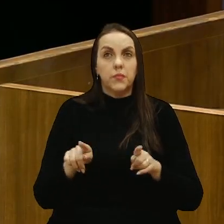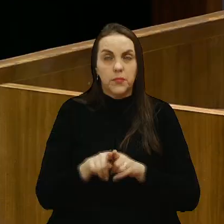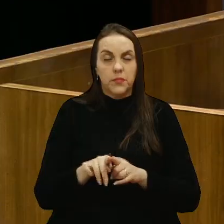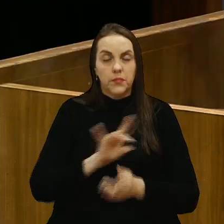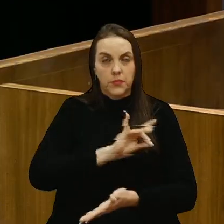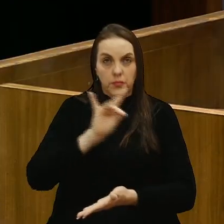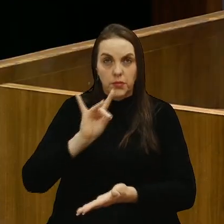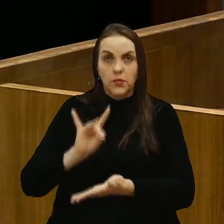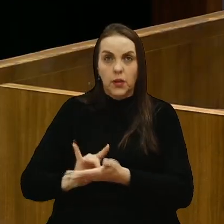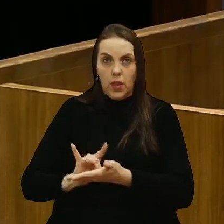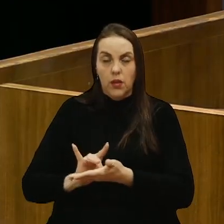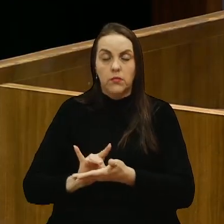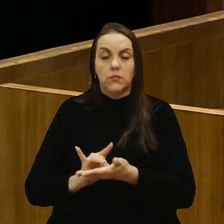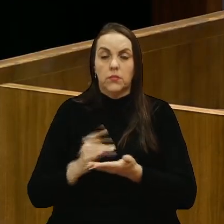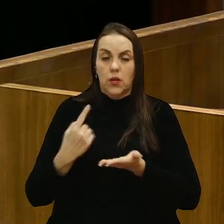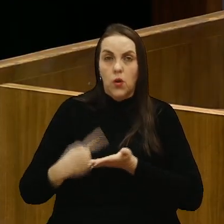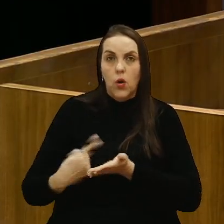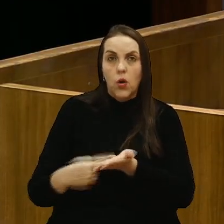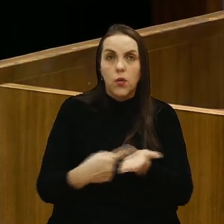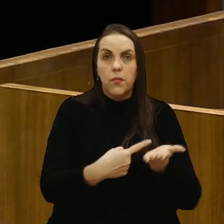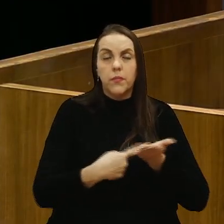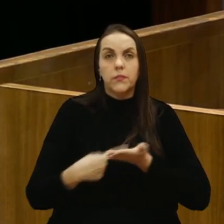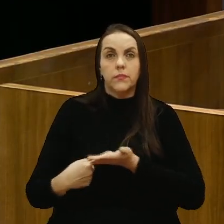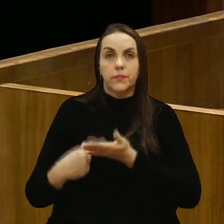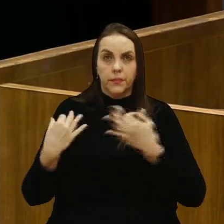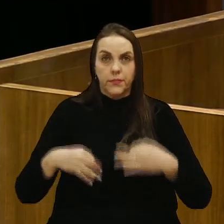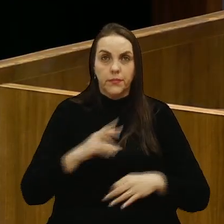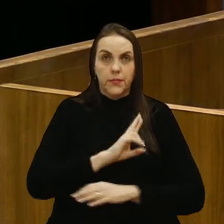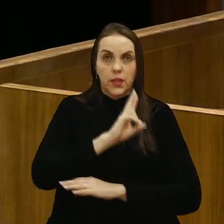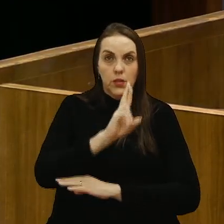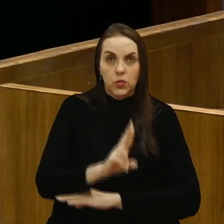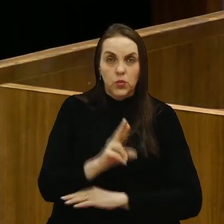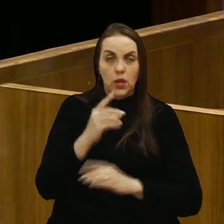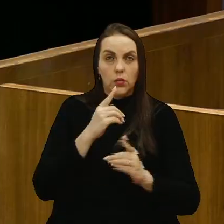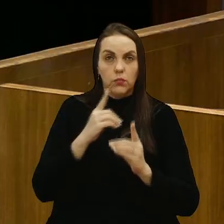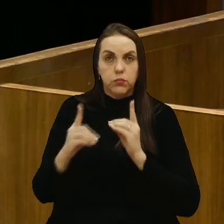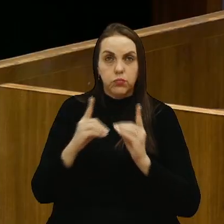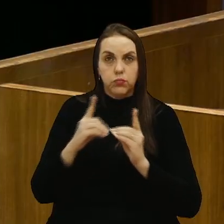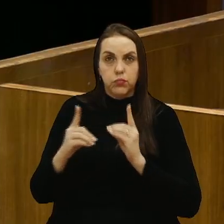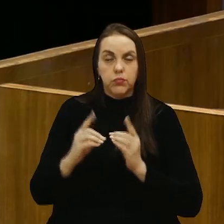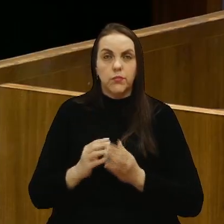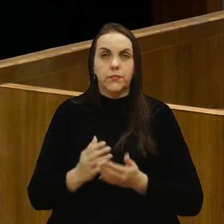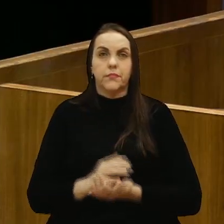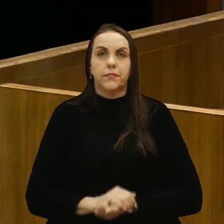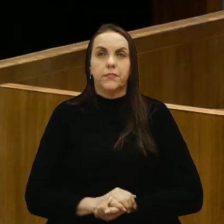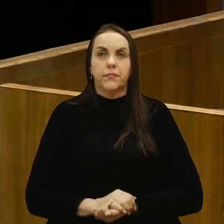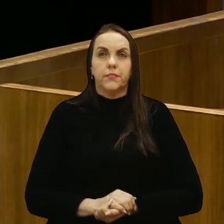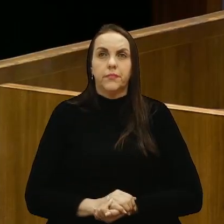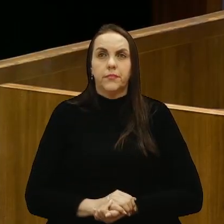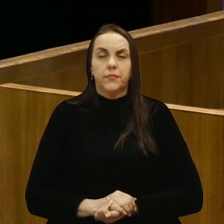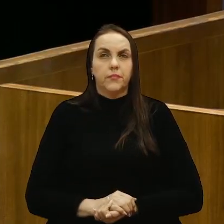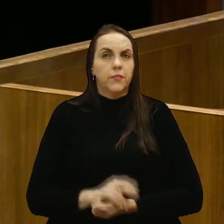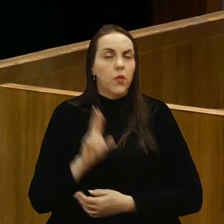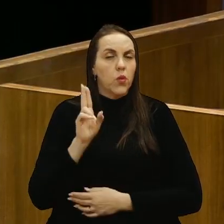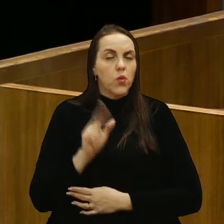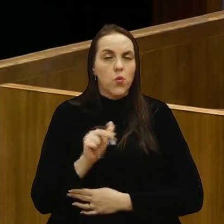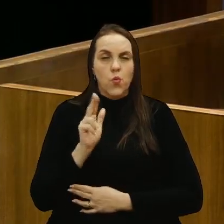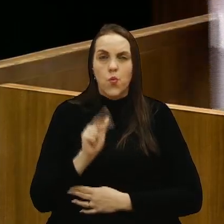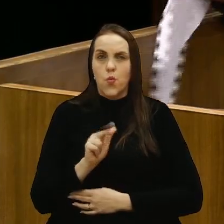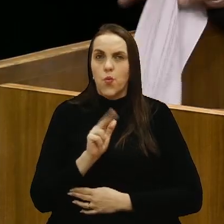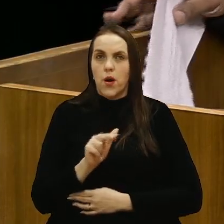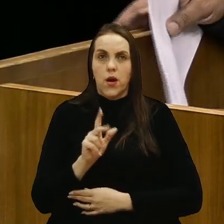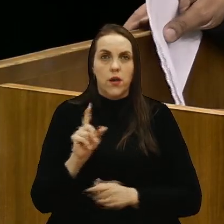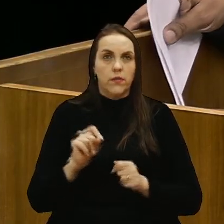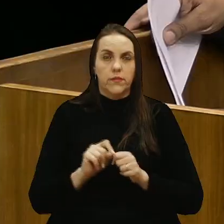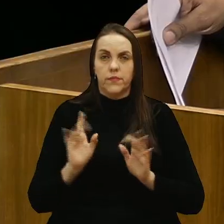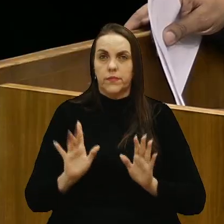fato, um afinamento, um resultado que é feito do diálogo. Porque, eu vou dizer para vocês, nunca fiz